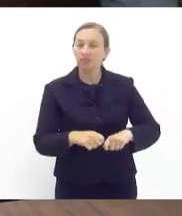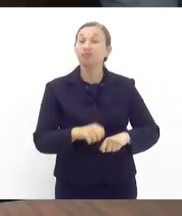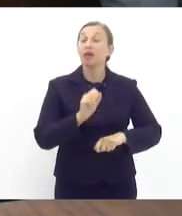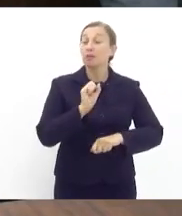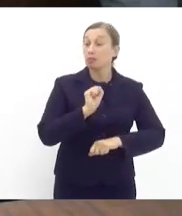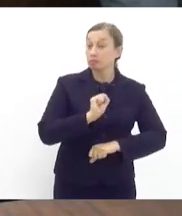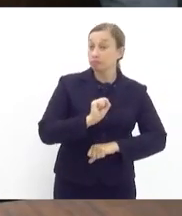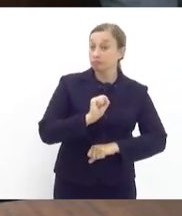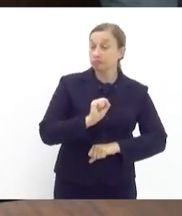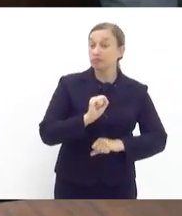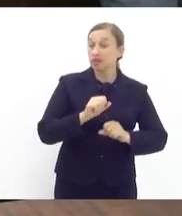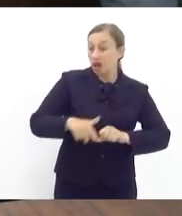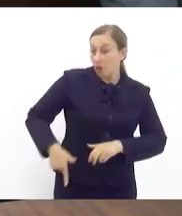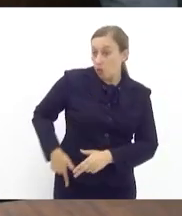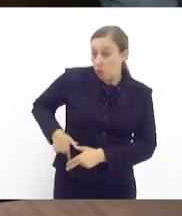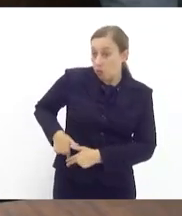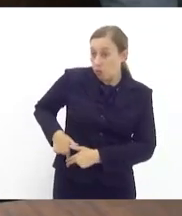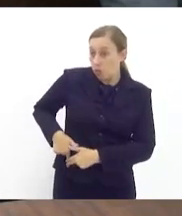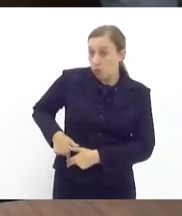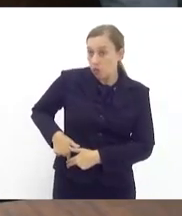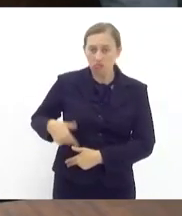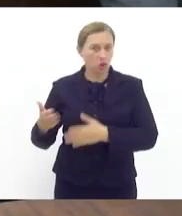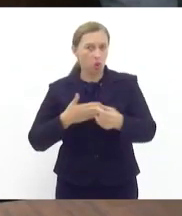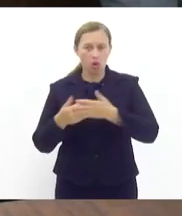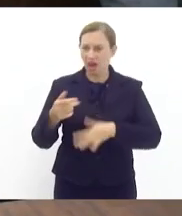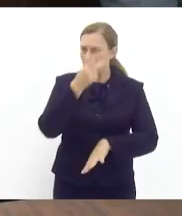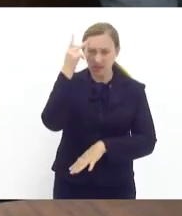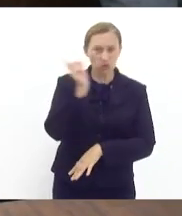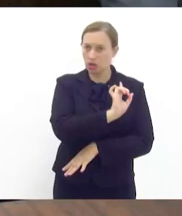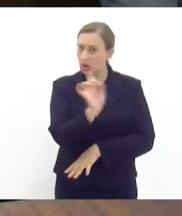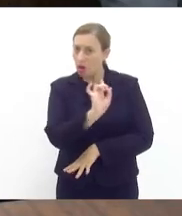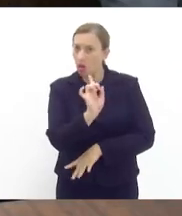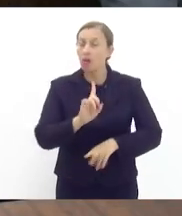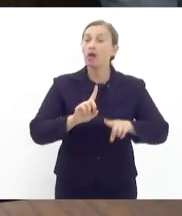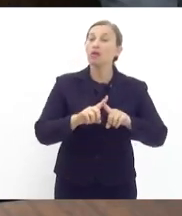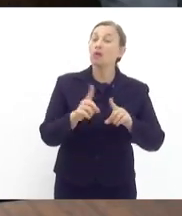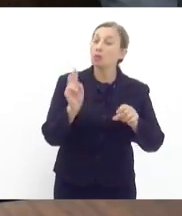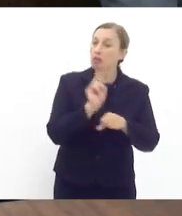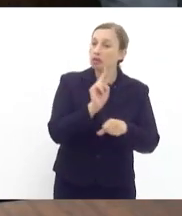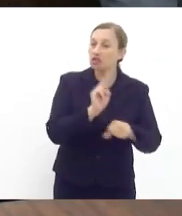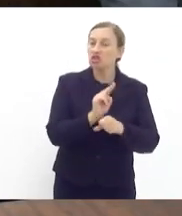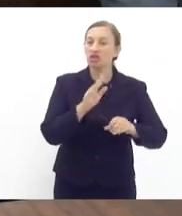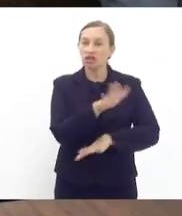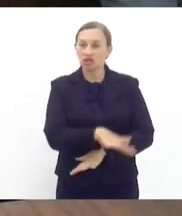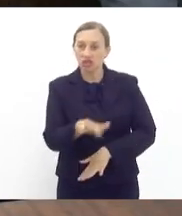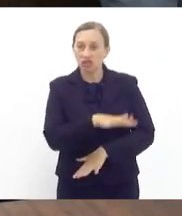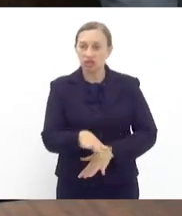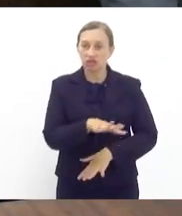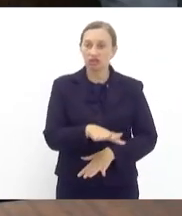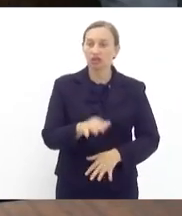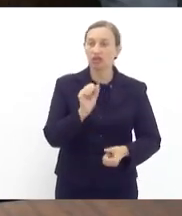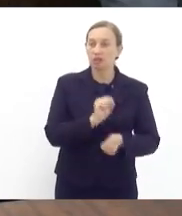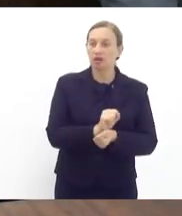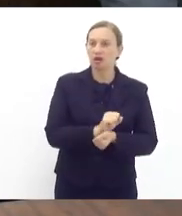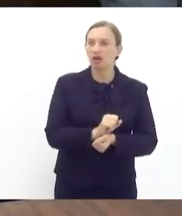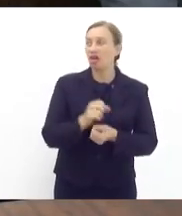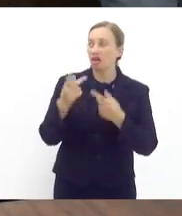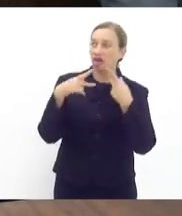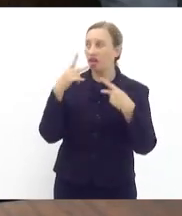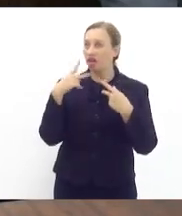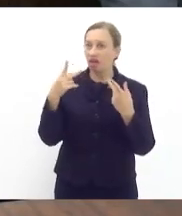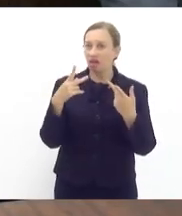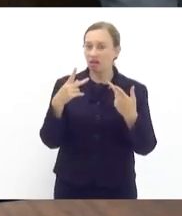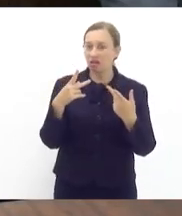estarem armados ali também não é qualquer um entendeu e vamos protegendo as suas crianças para com isso demagogia